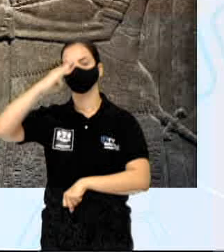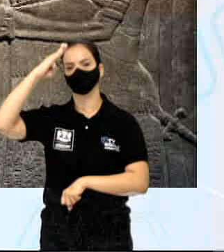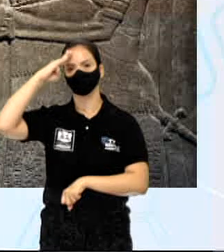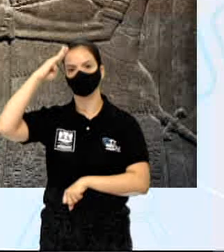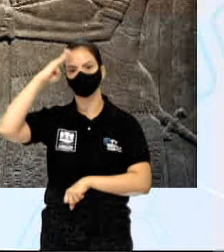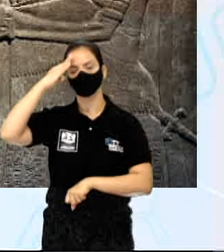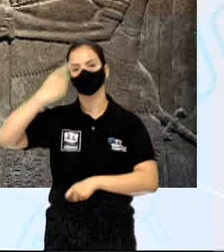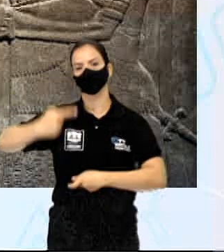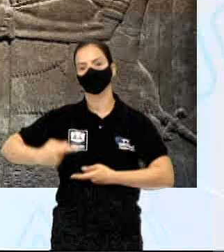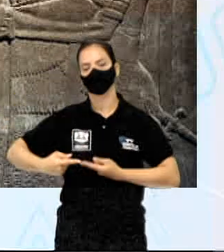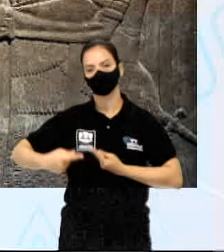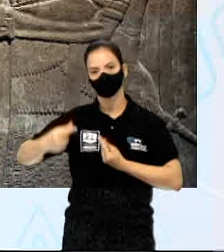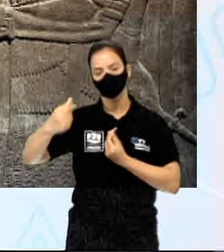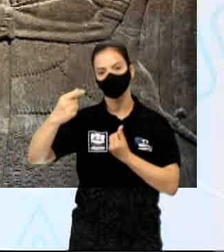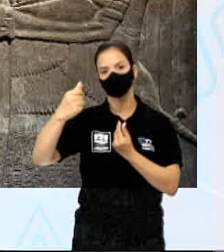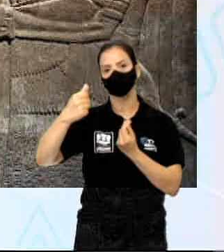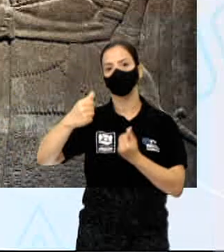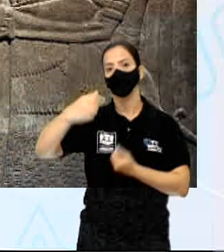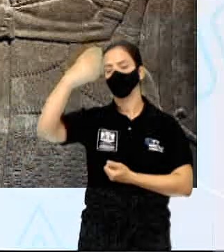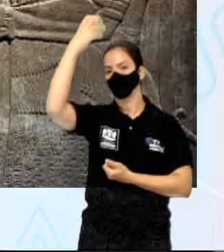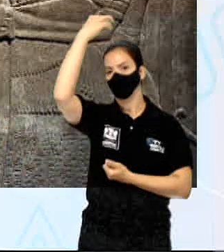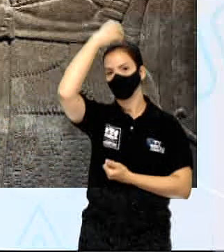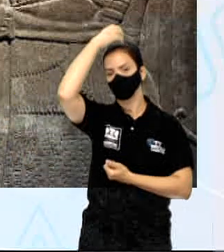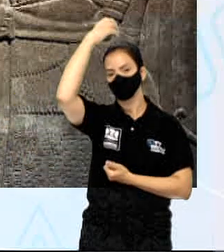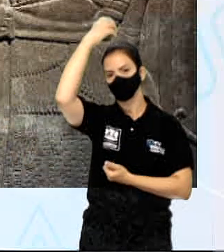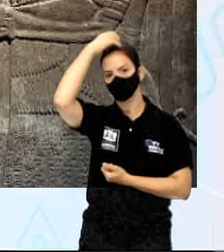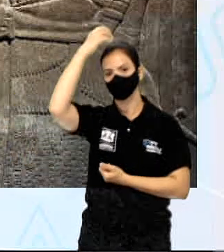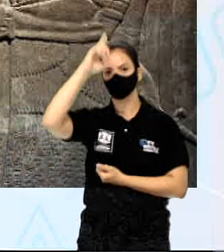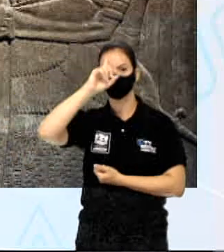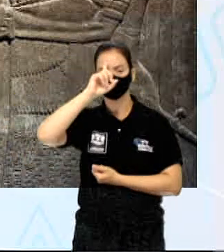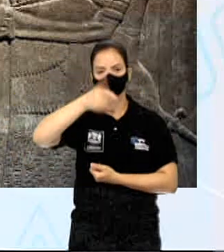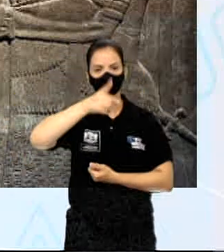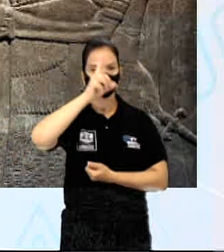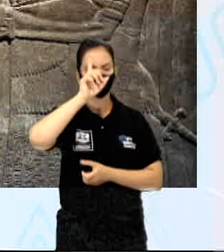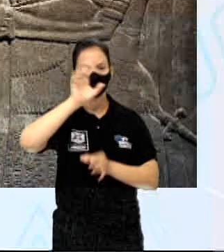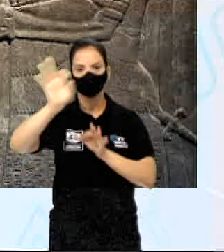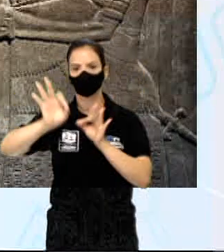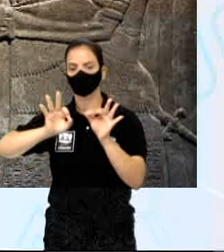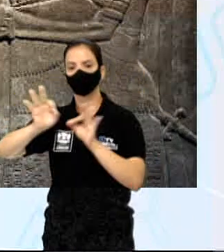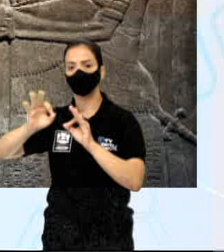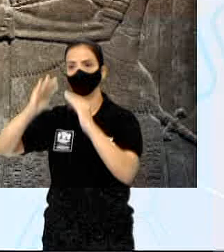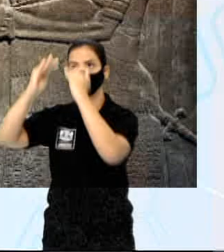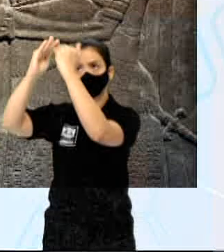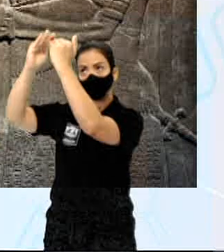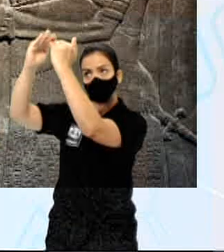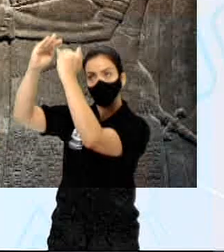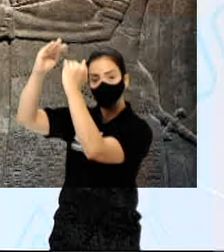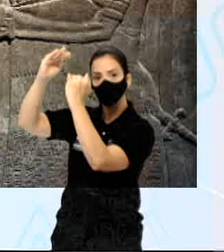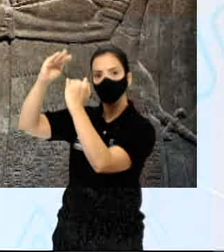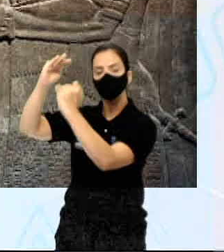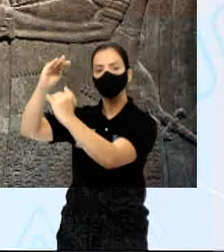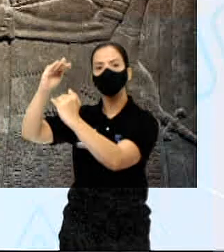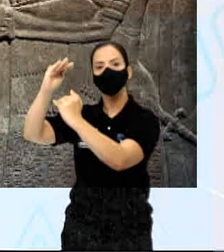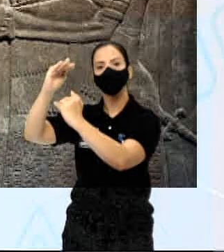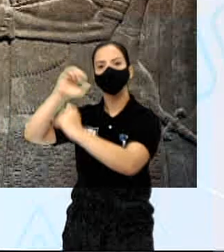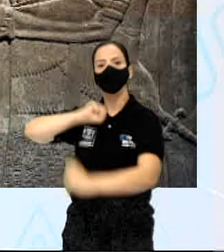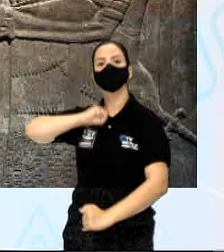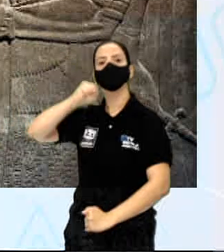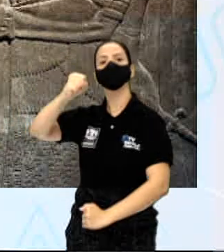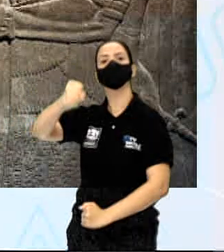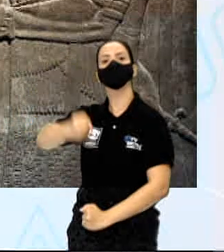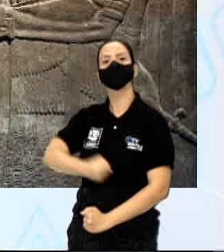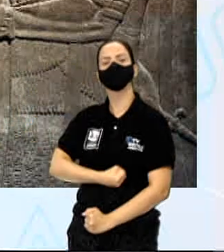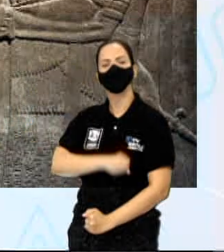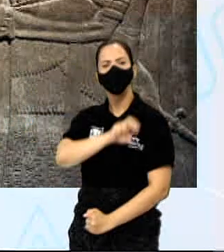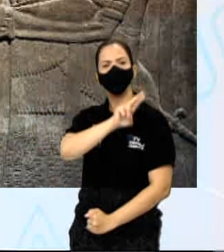área econômica. Então ele estava ali dando todas as diretrizes, tá? Abaixo dele nós temos ali os sacerdotes. E